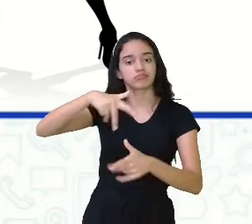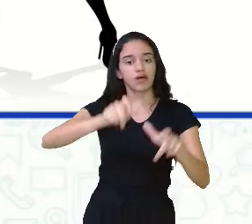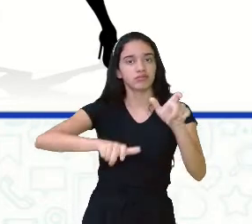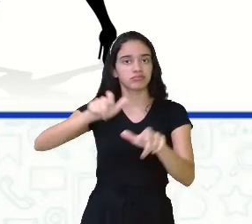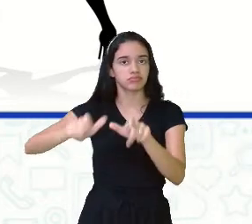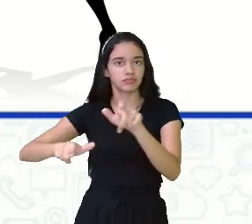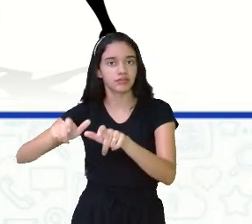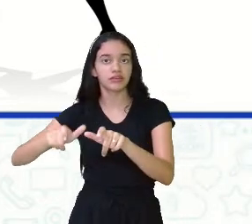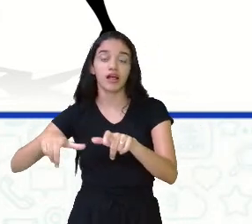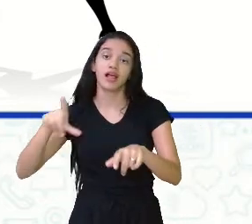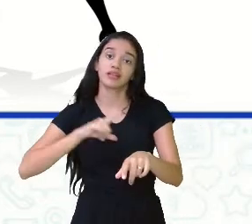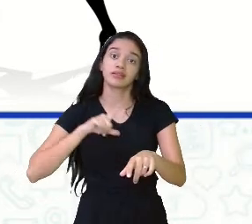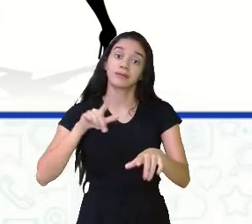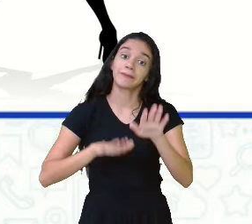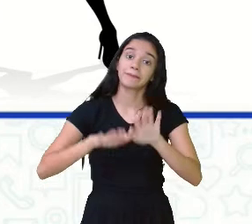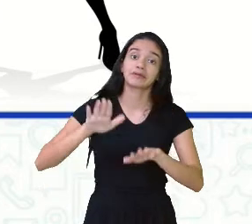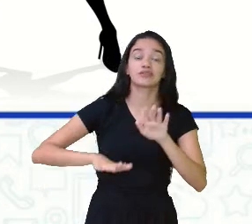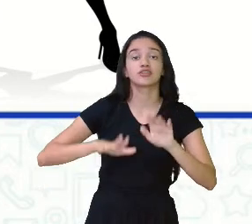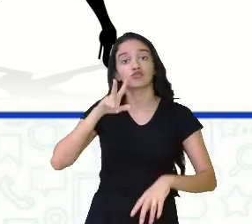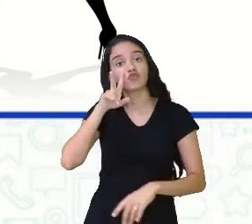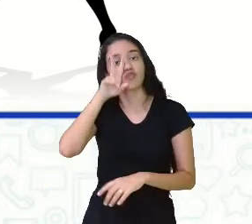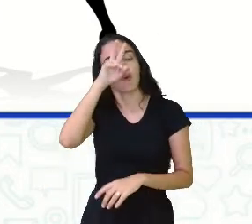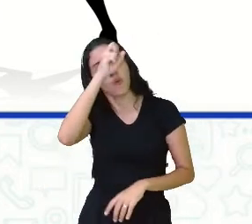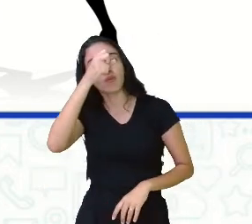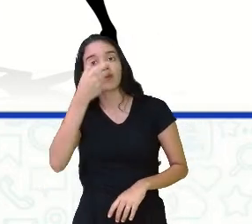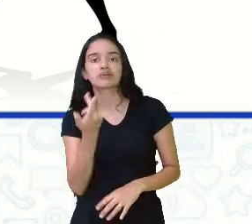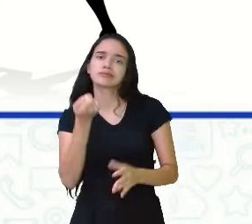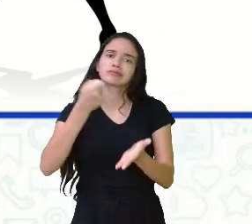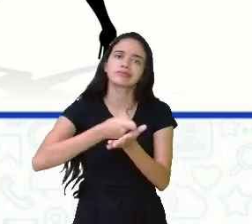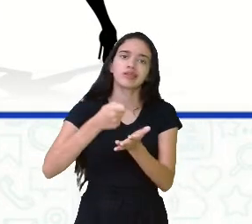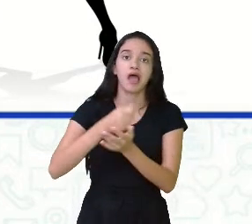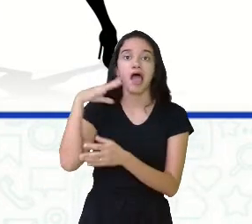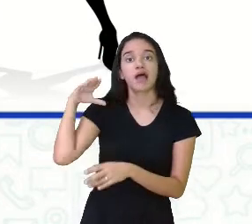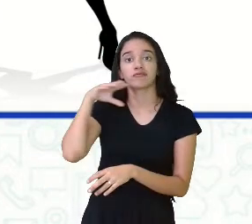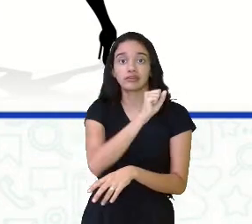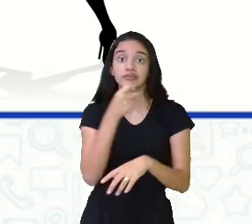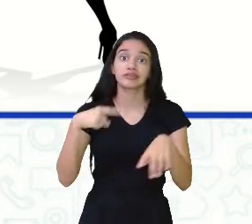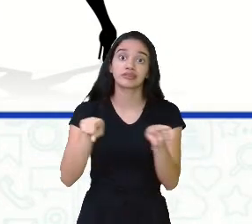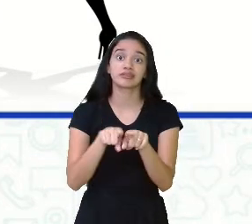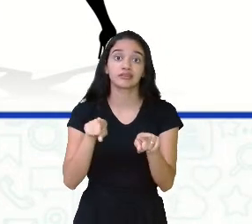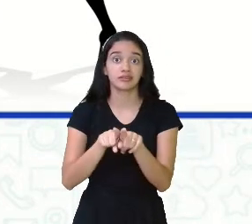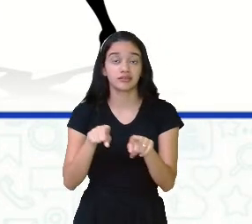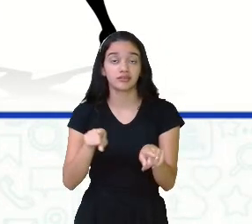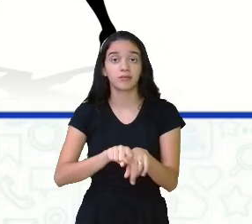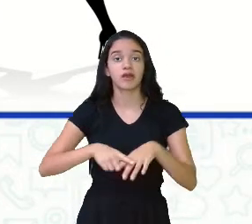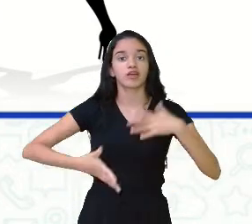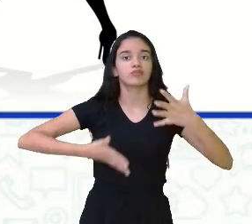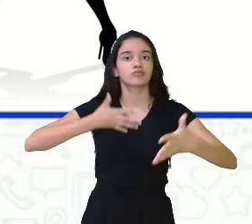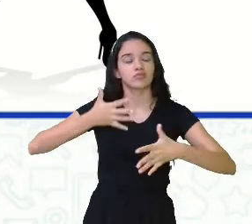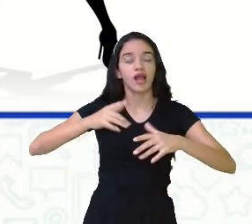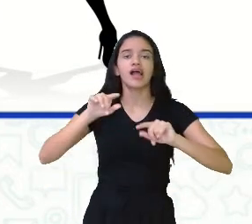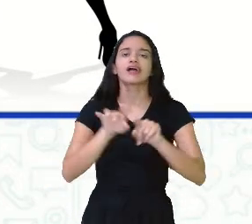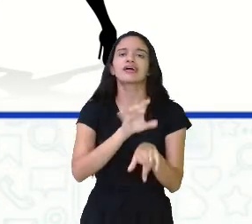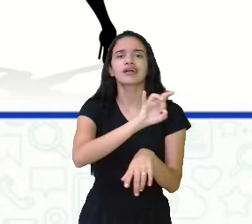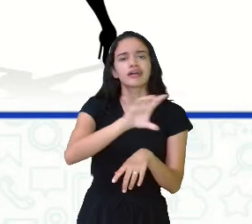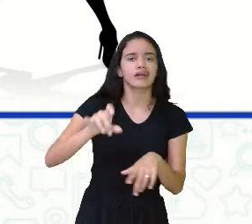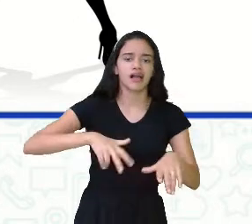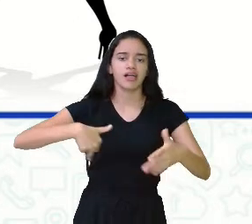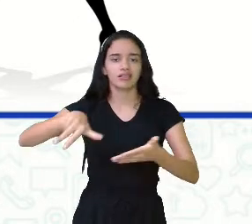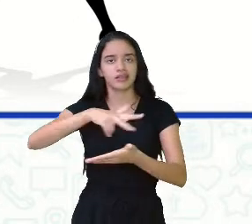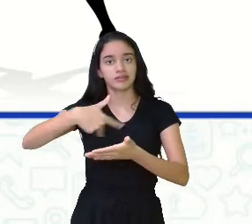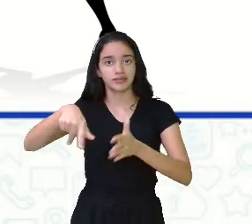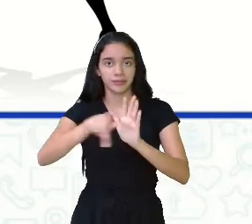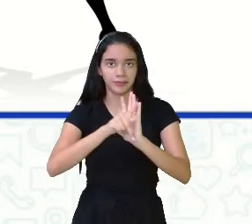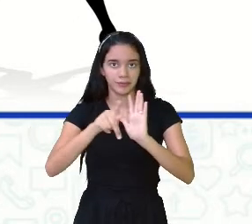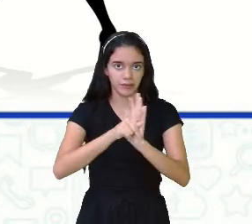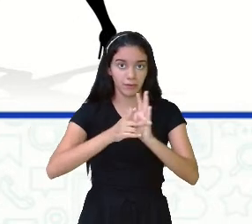movimentos variam de força, intensidade, velocidade e gesto. Cada dança vai ter um repertório